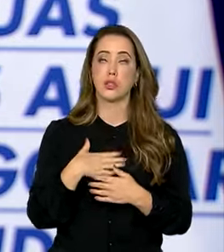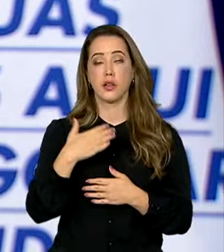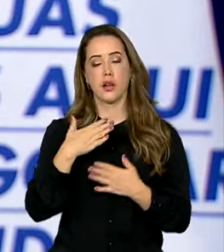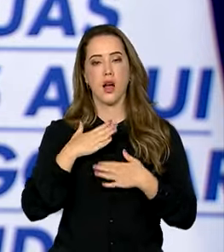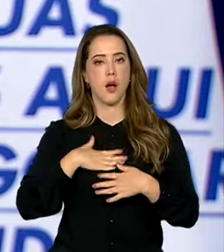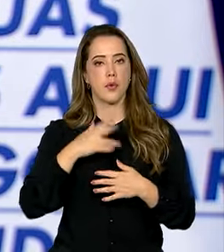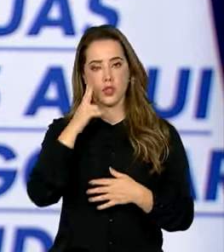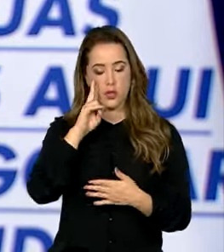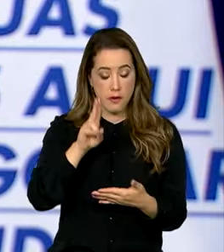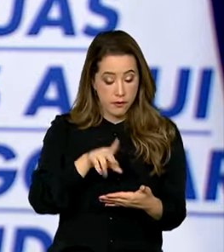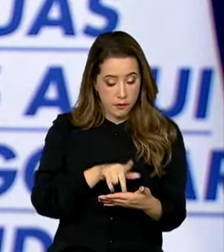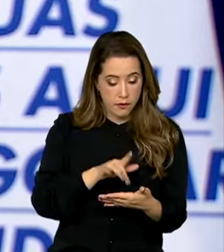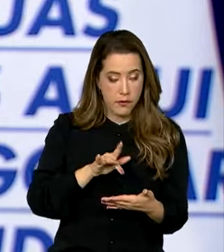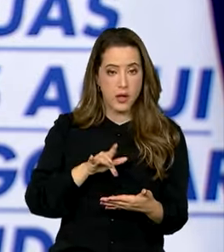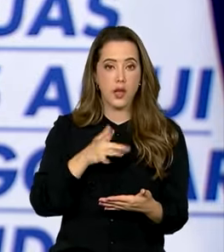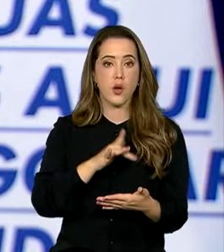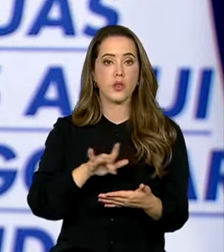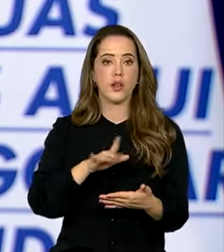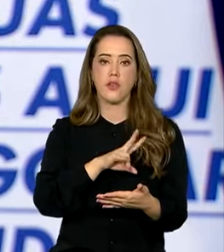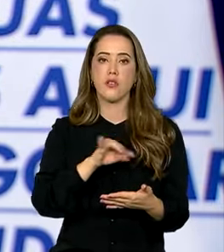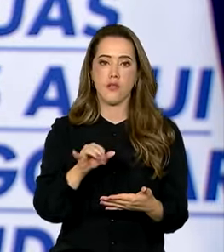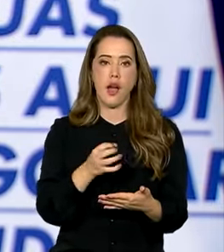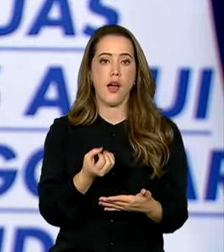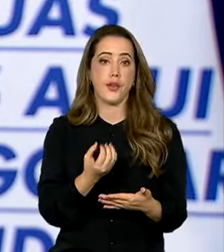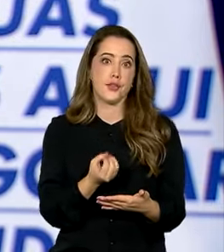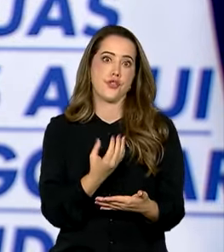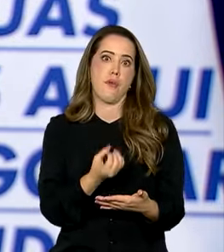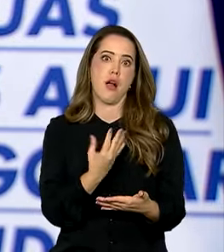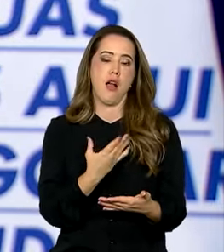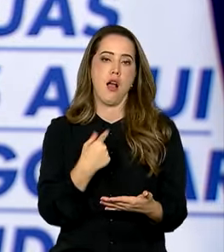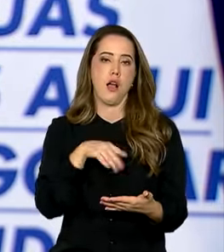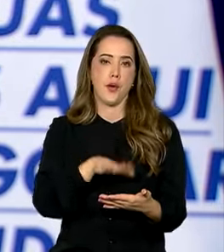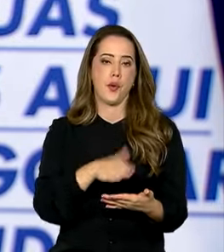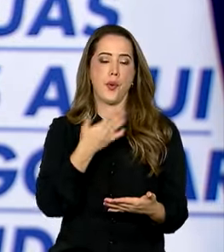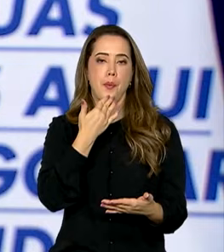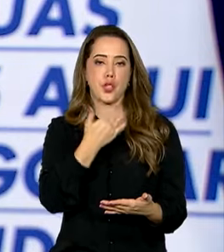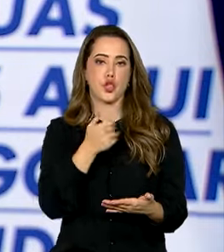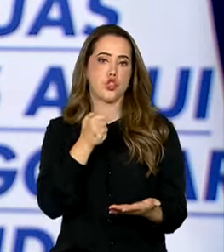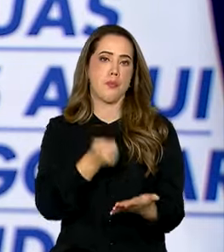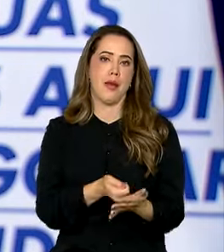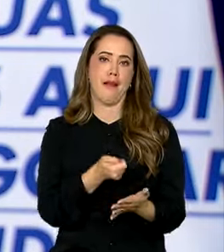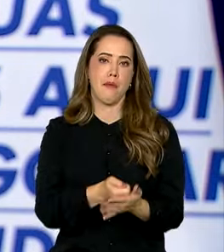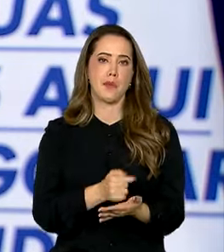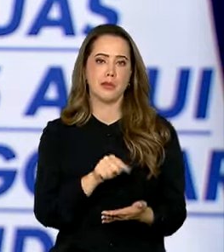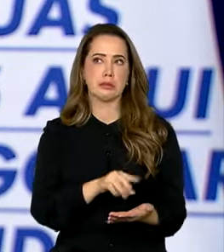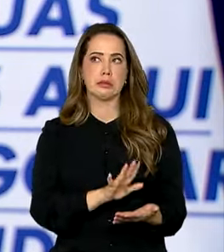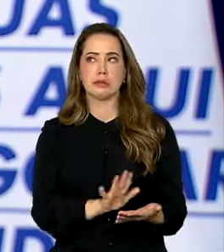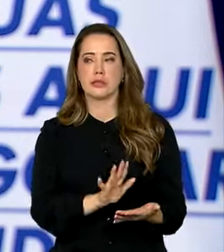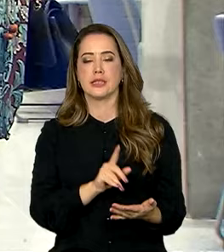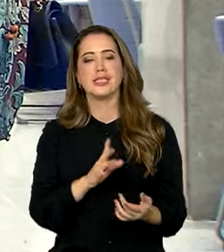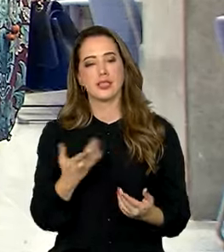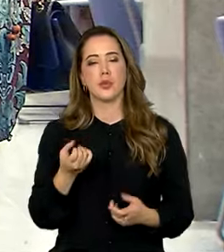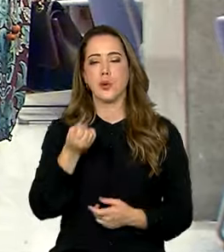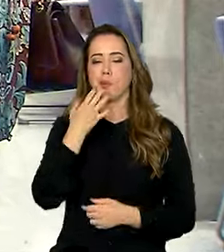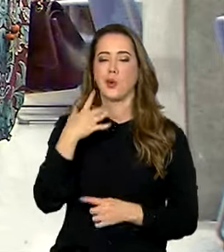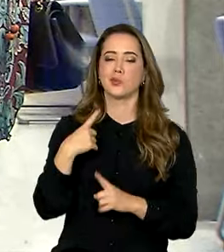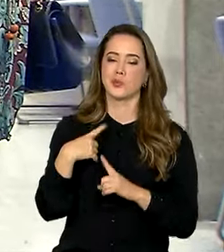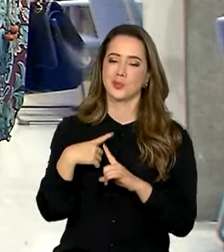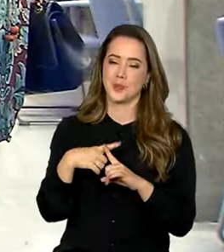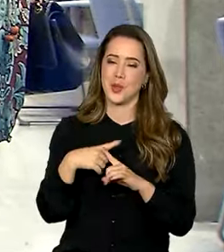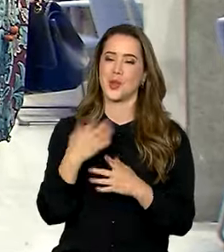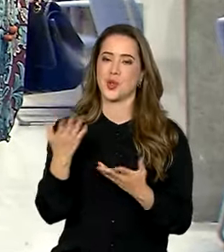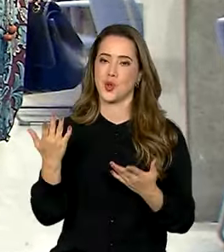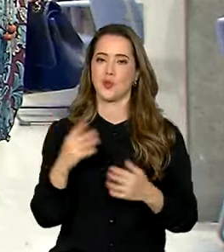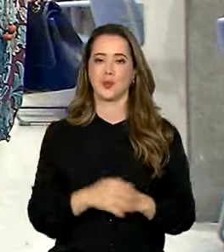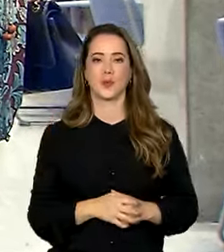olhando o telefone se vai tocar e você vai ter que desligar, né, com cobrança. Então, para mim, foi um ponto positivo. Neste dia